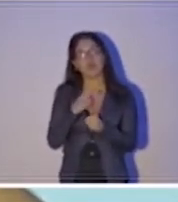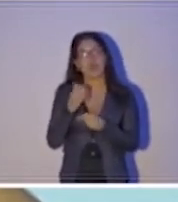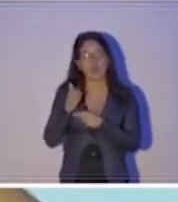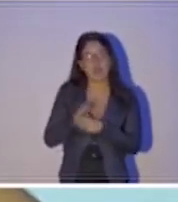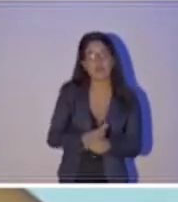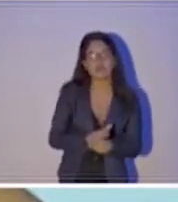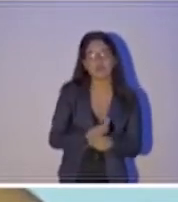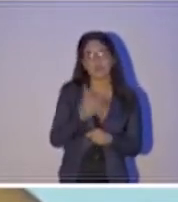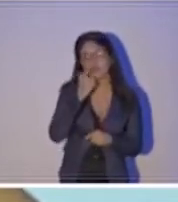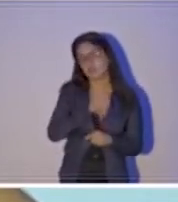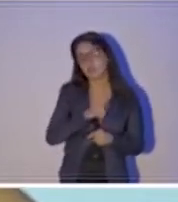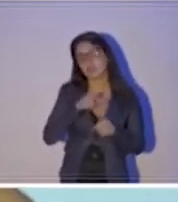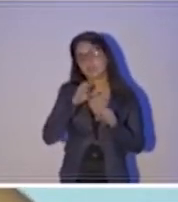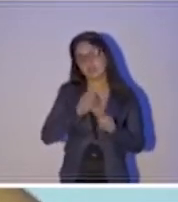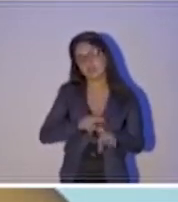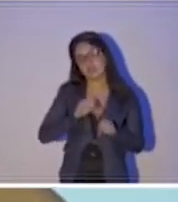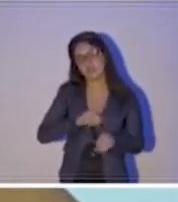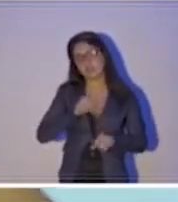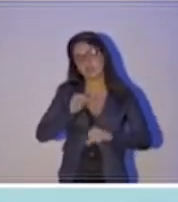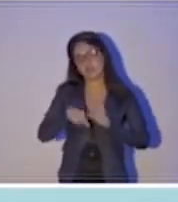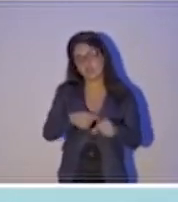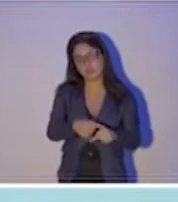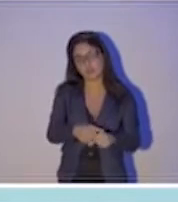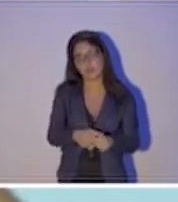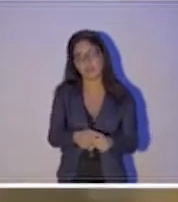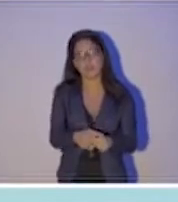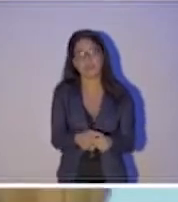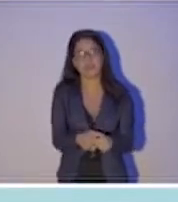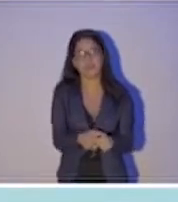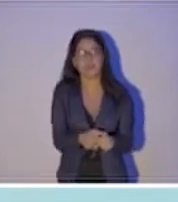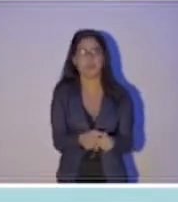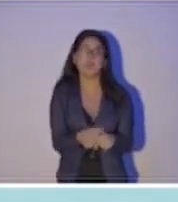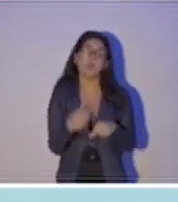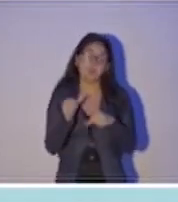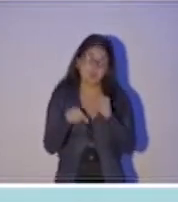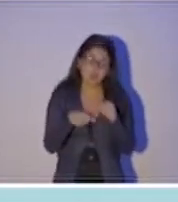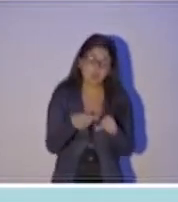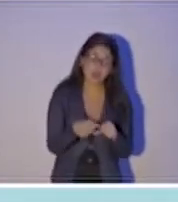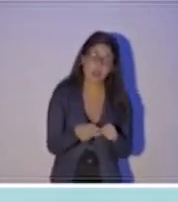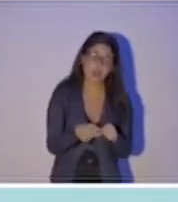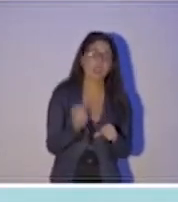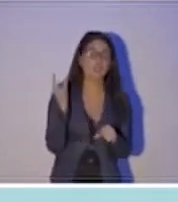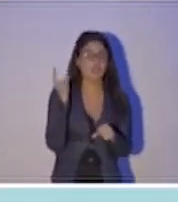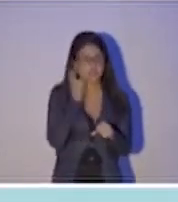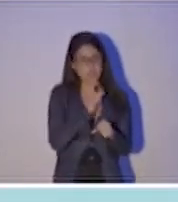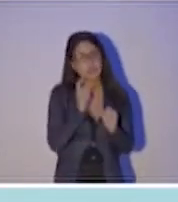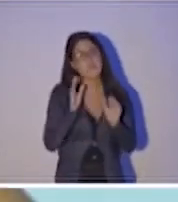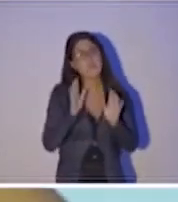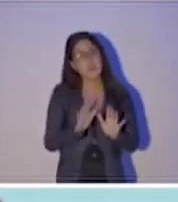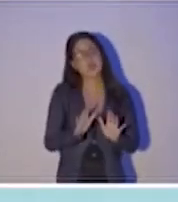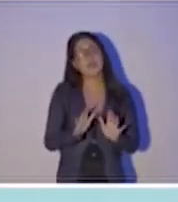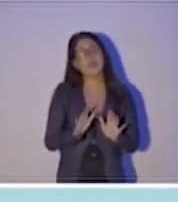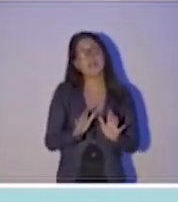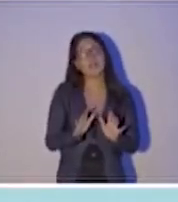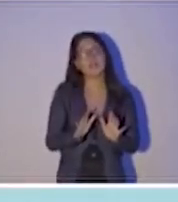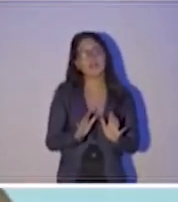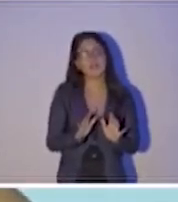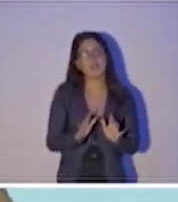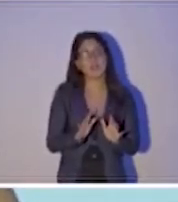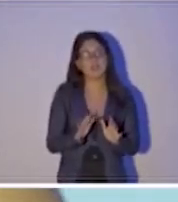a transformar a educação do nosso país, a mudar essa educação, porque mudar é difícil, mas não mudar é fatal.